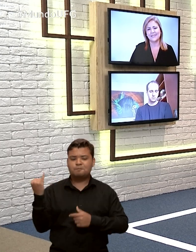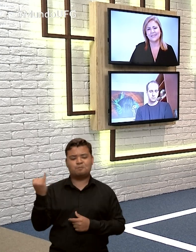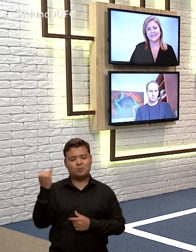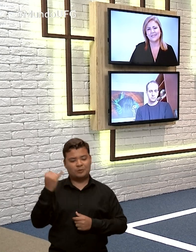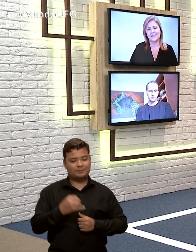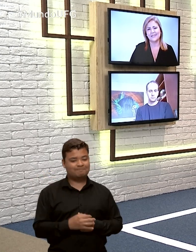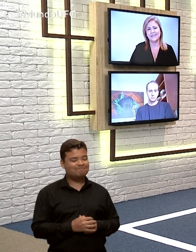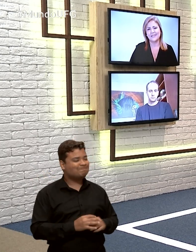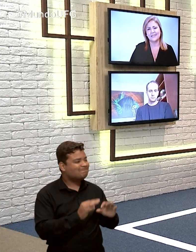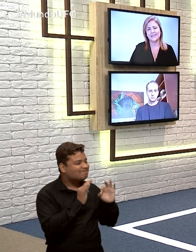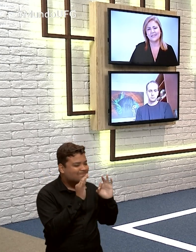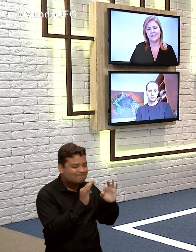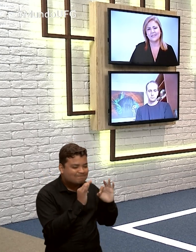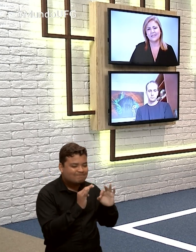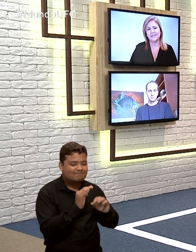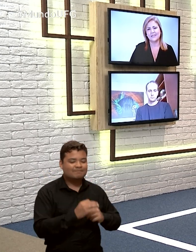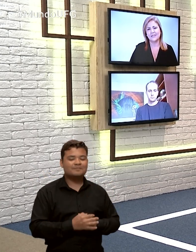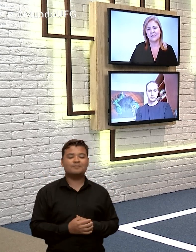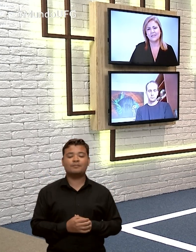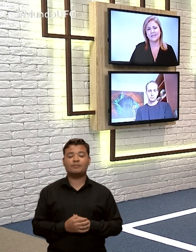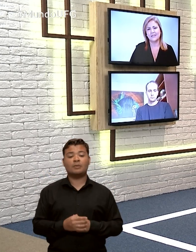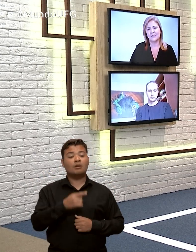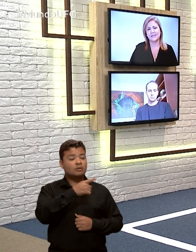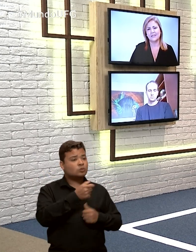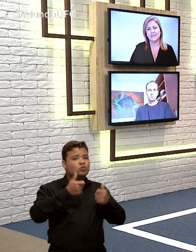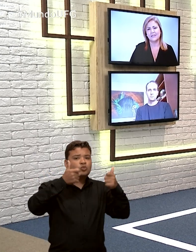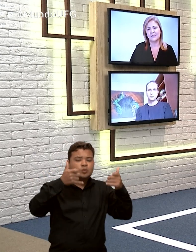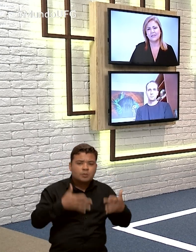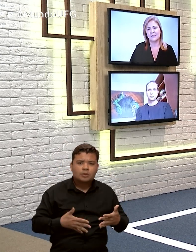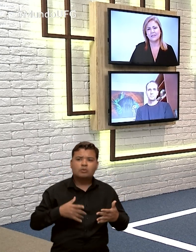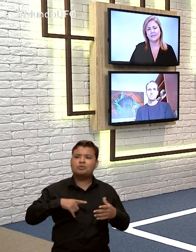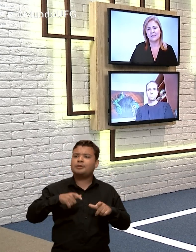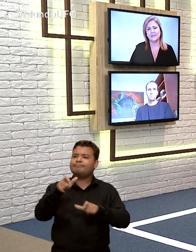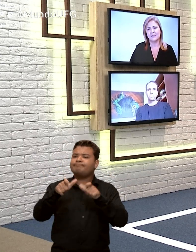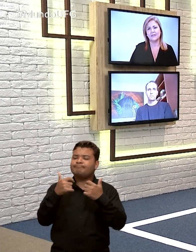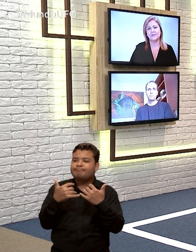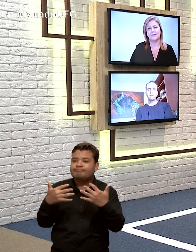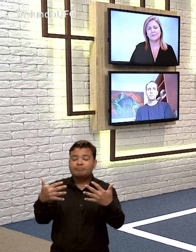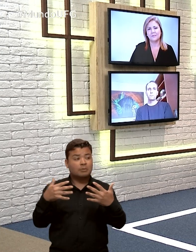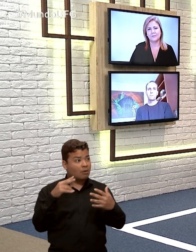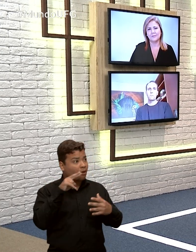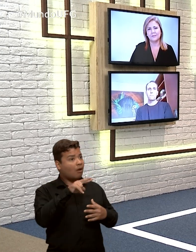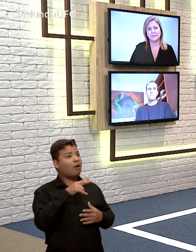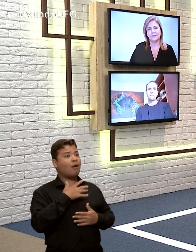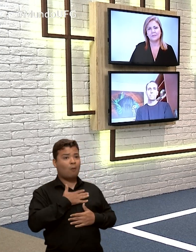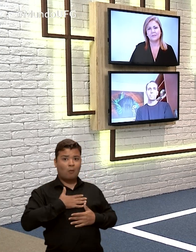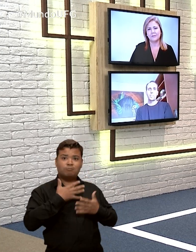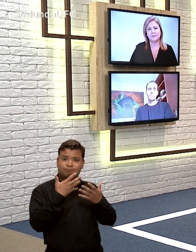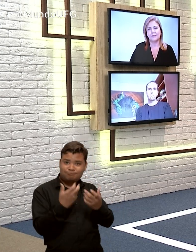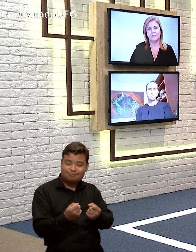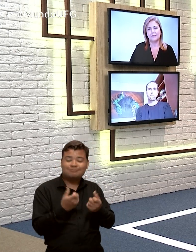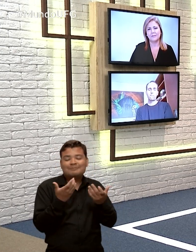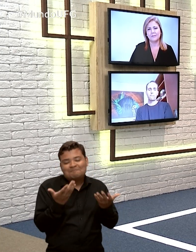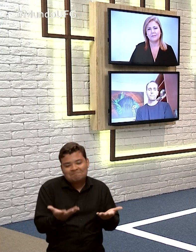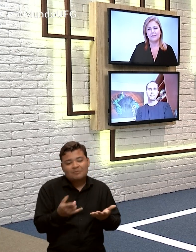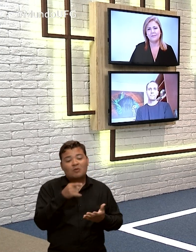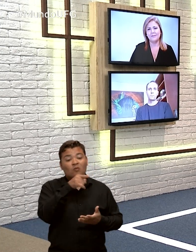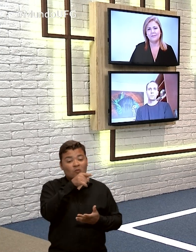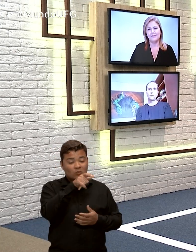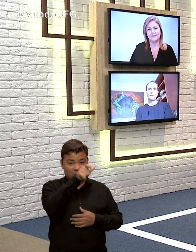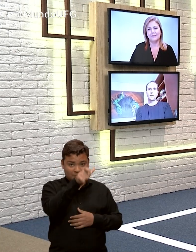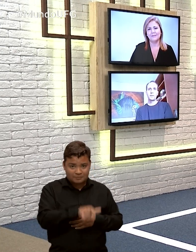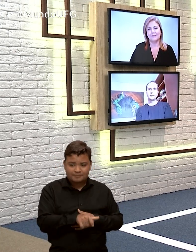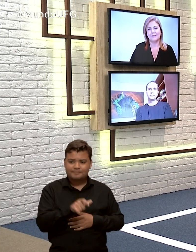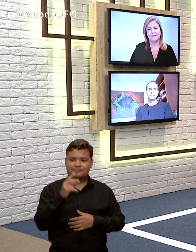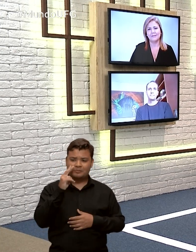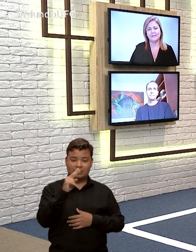Perfeito. E como que você falou um pouco sobre essa recepção do público, né? E como é para você ter essa recepção de